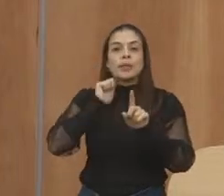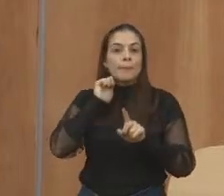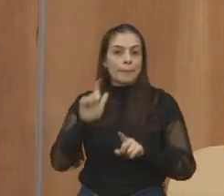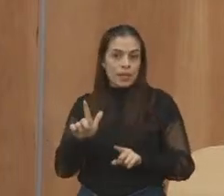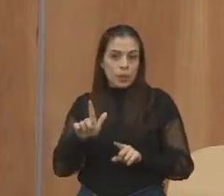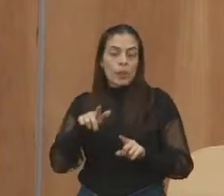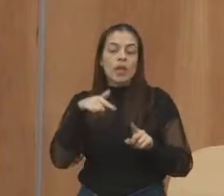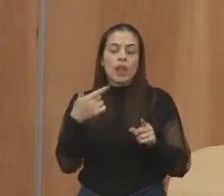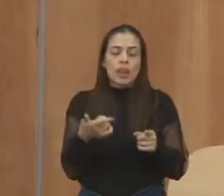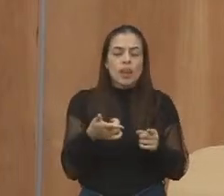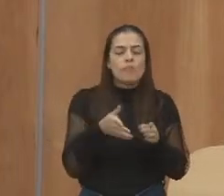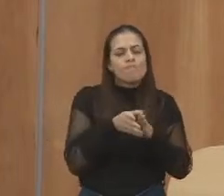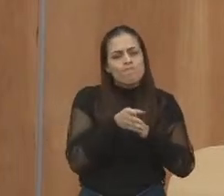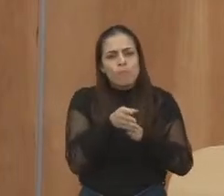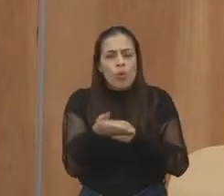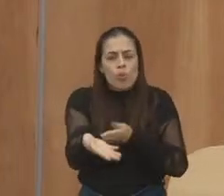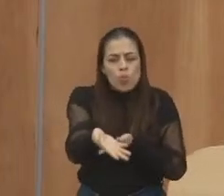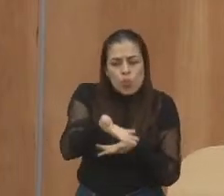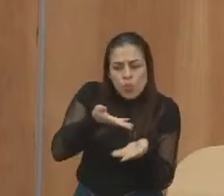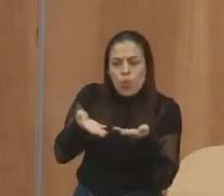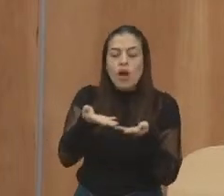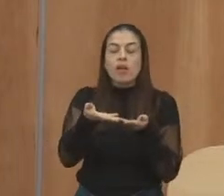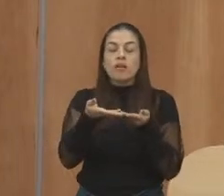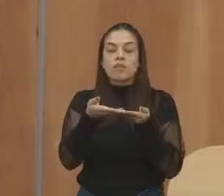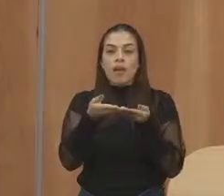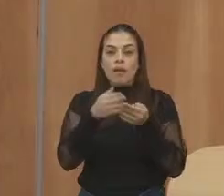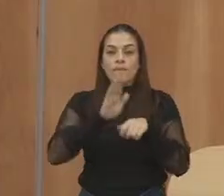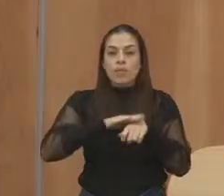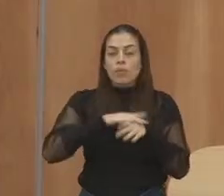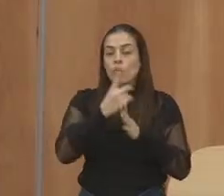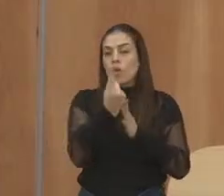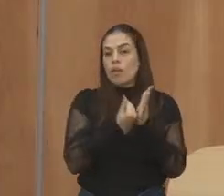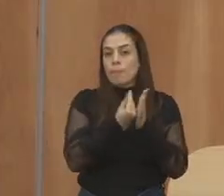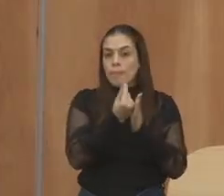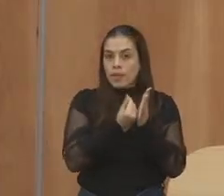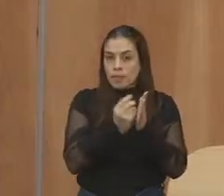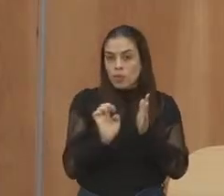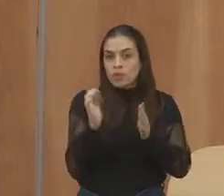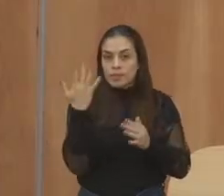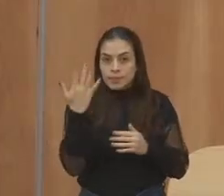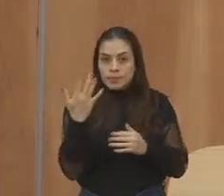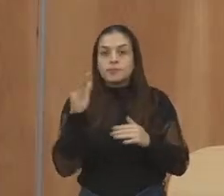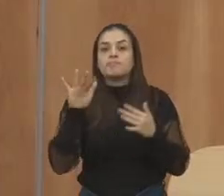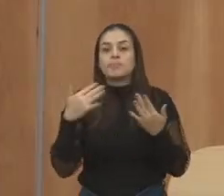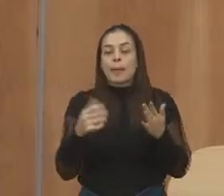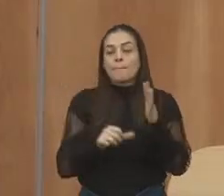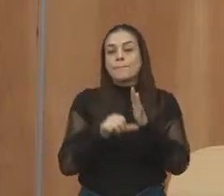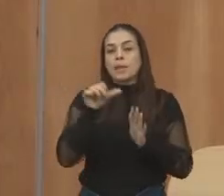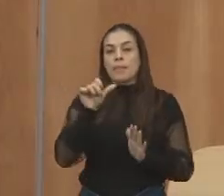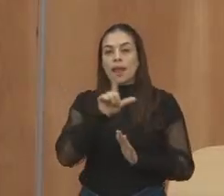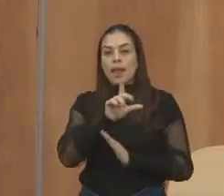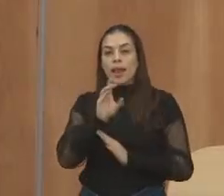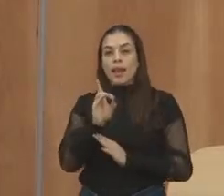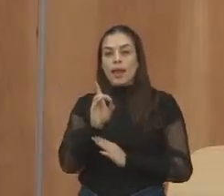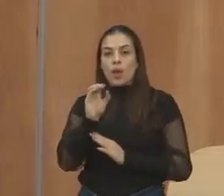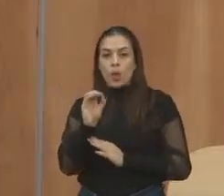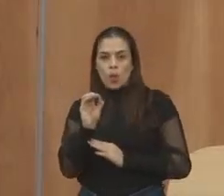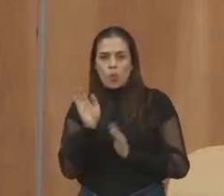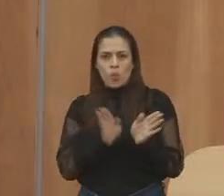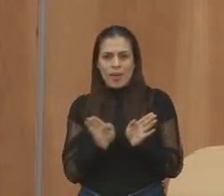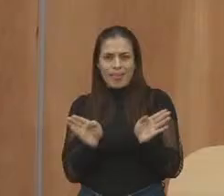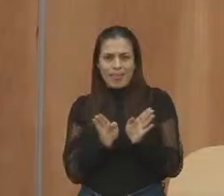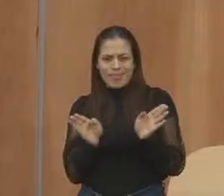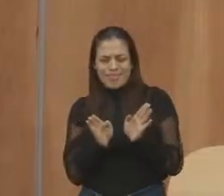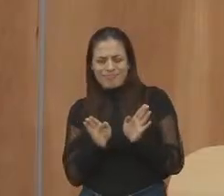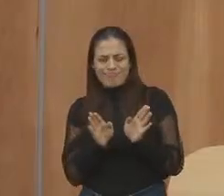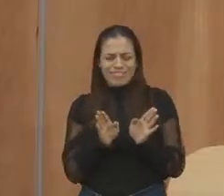que orienta a execução do orçamento. A primeira LDO de um mandato, ela fica um pouco fora, uma